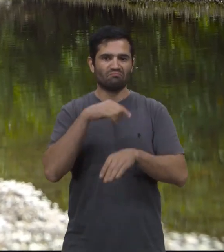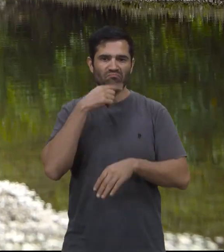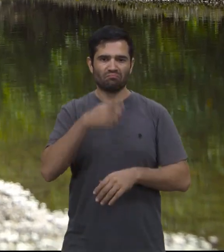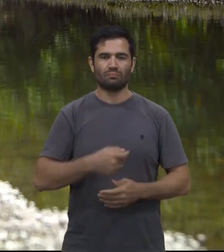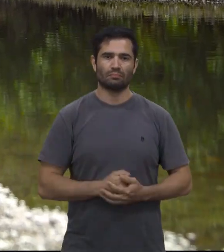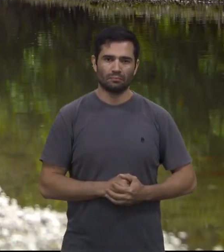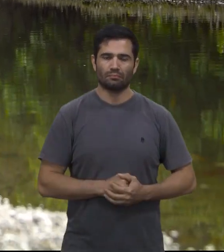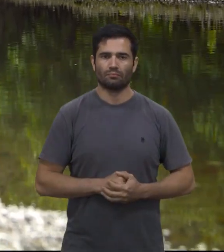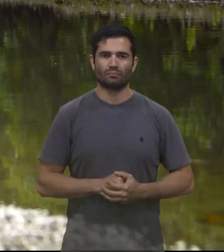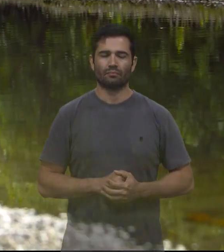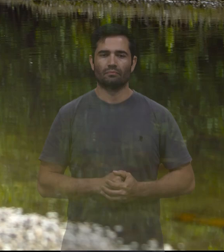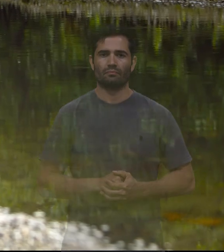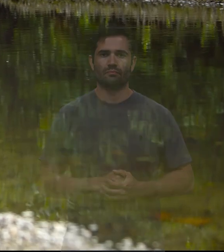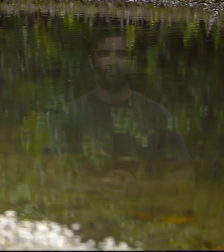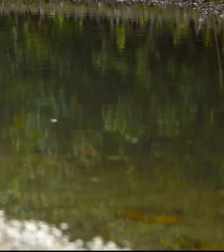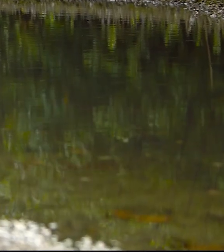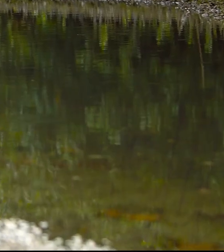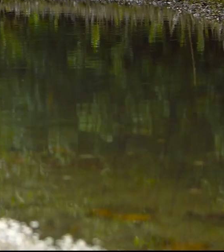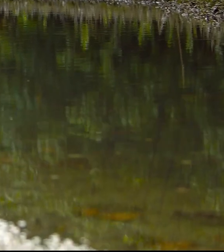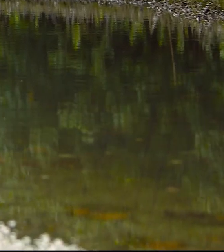não.